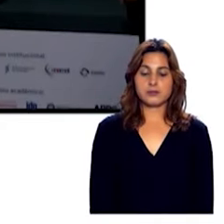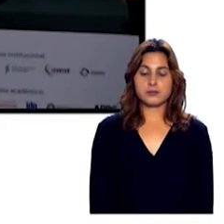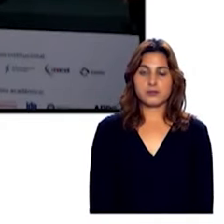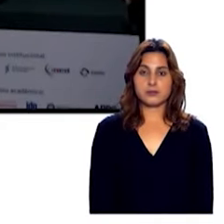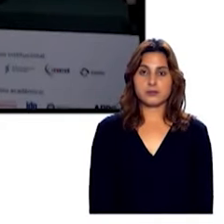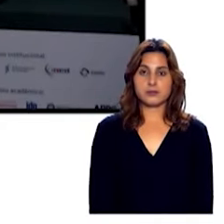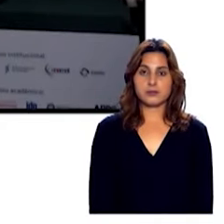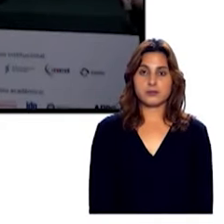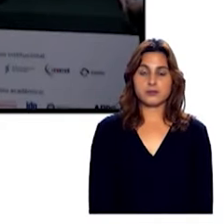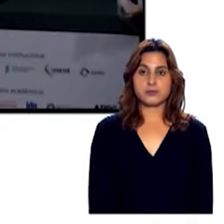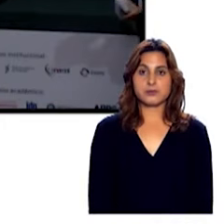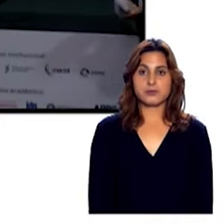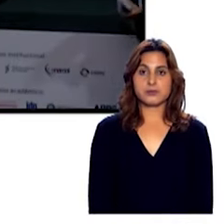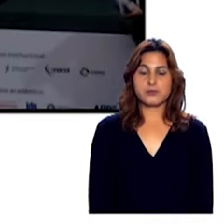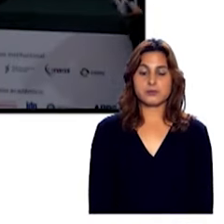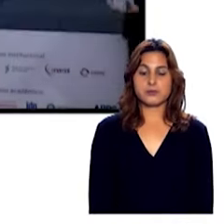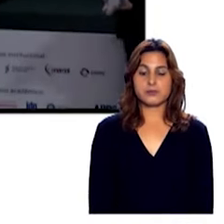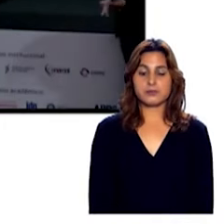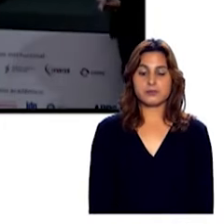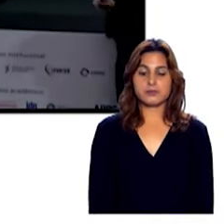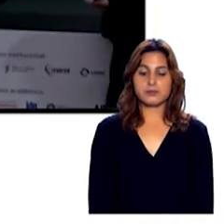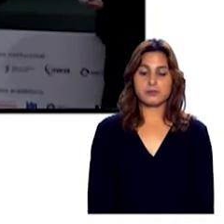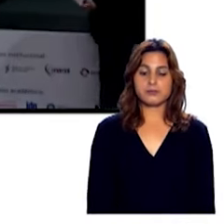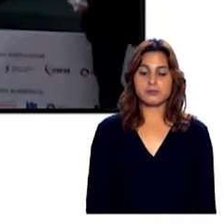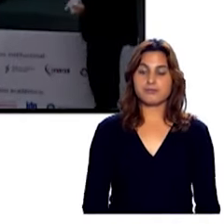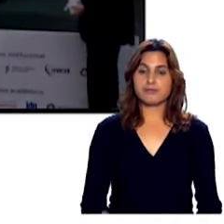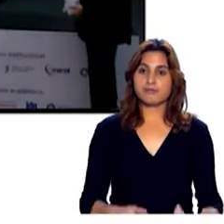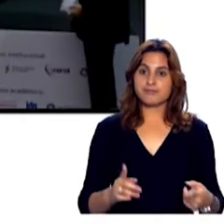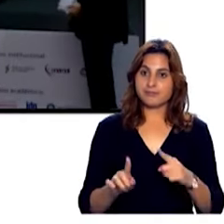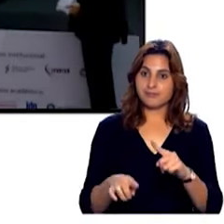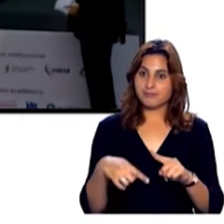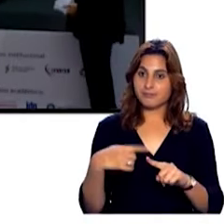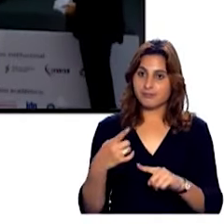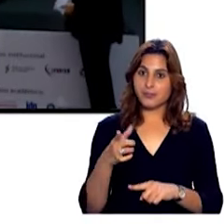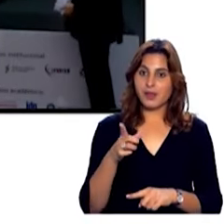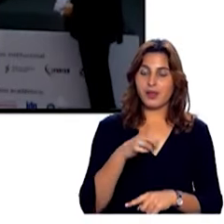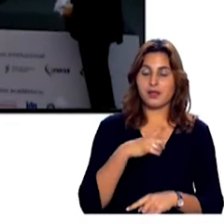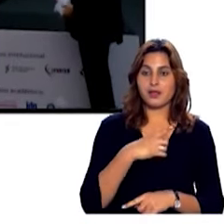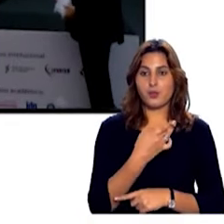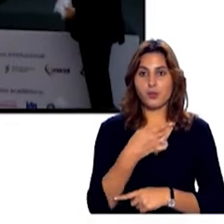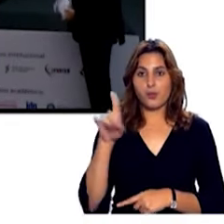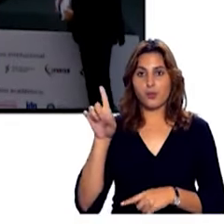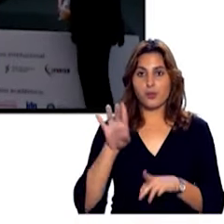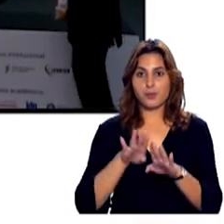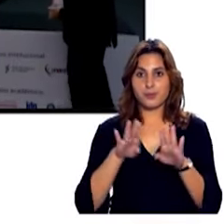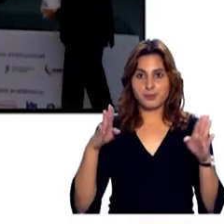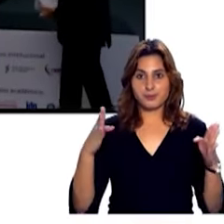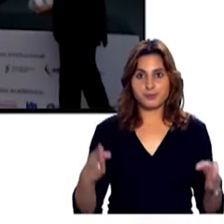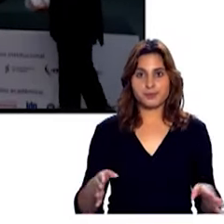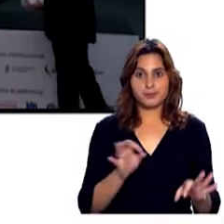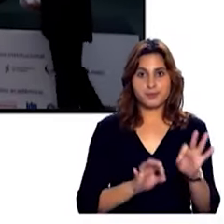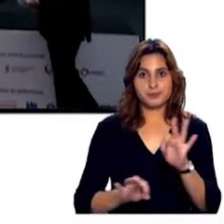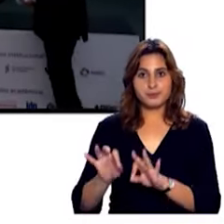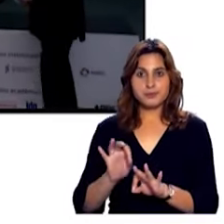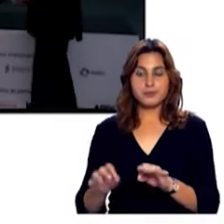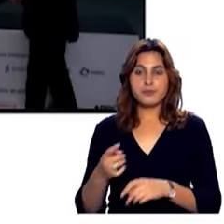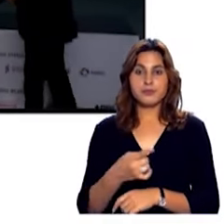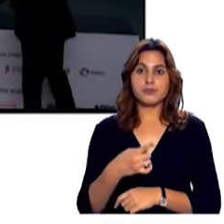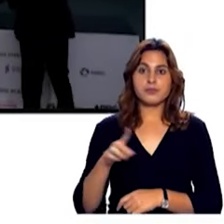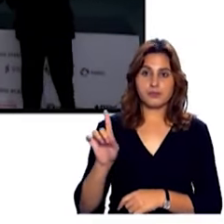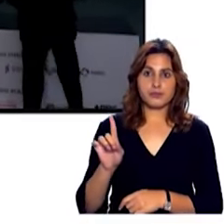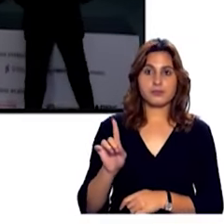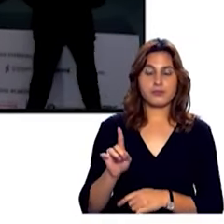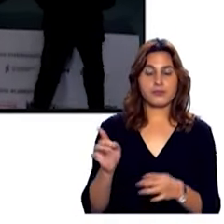obg dentro de instantes teremos o último painel preparativos finais para o